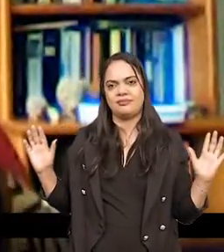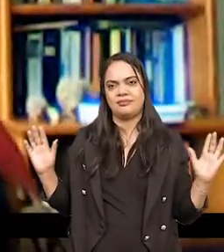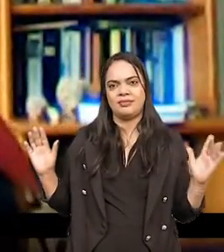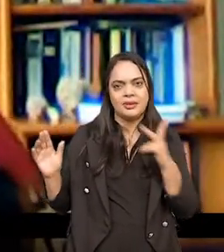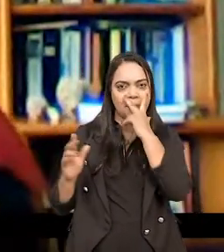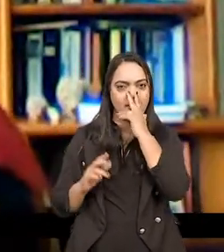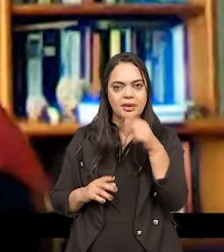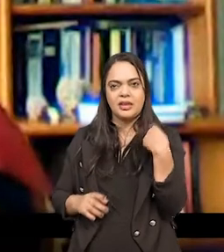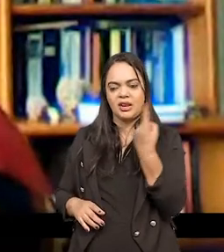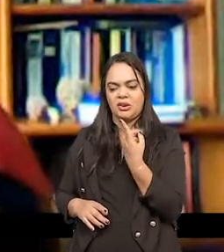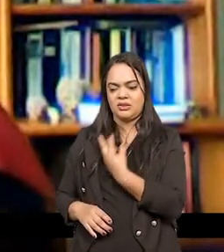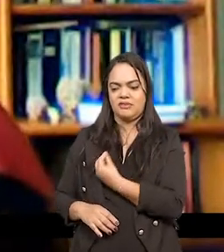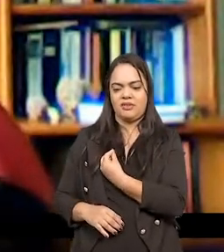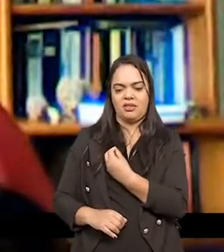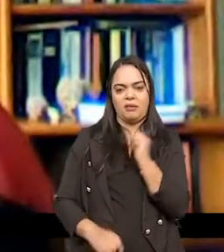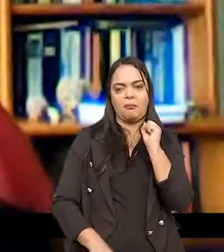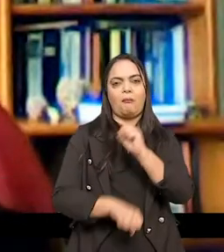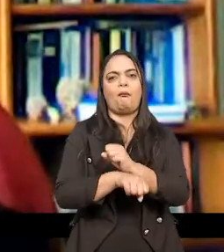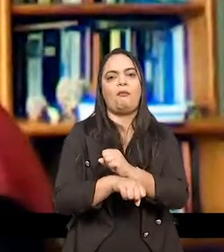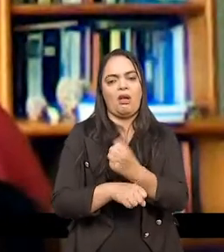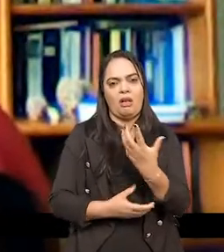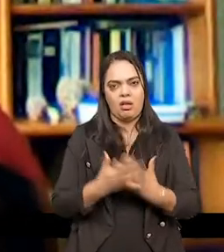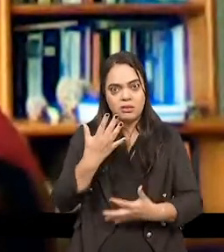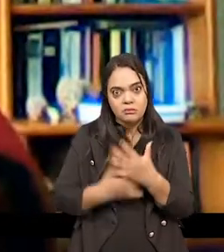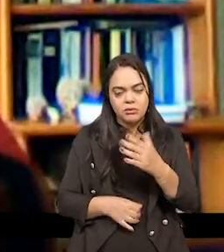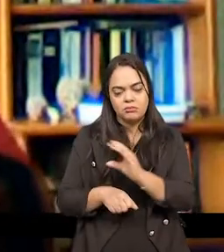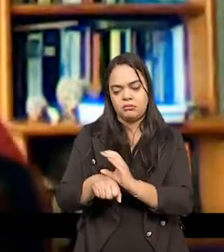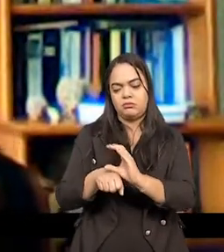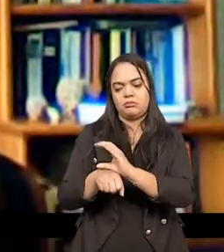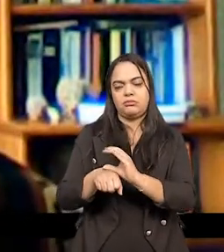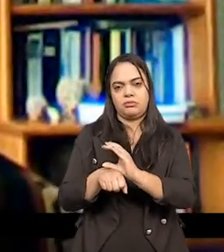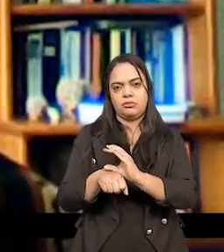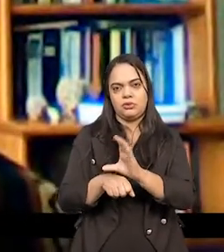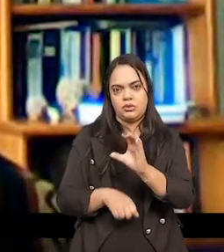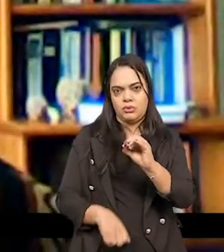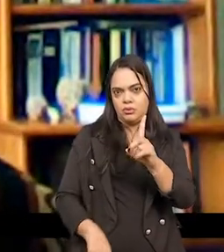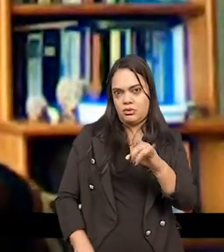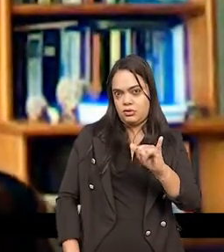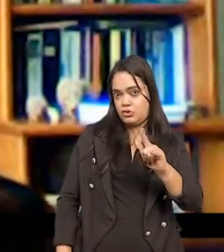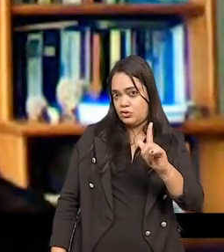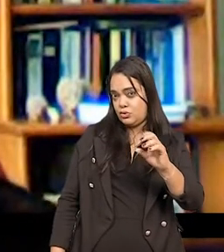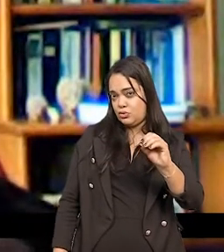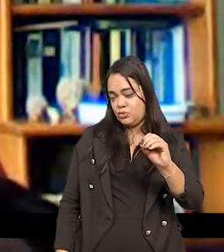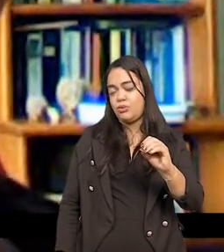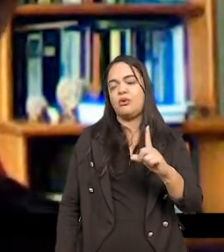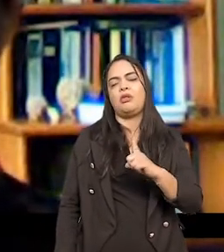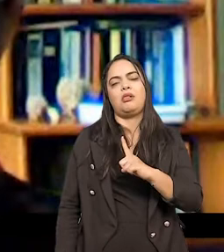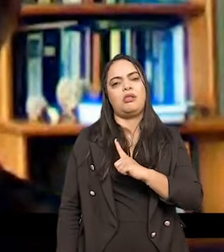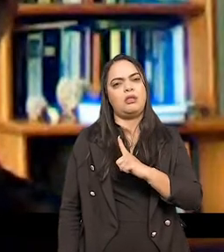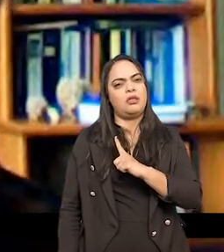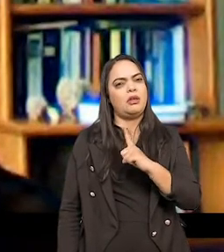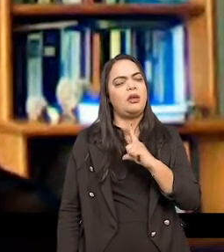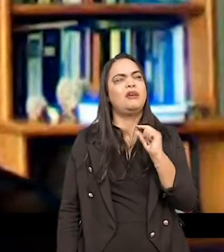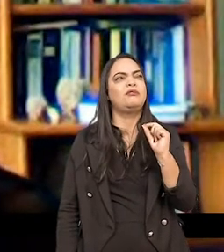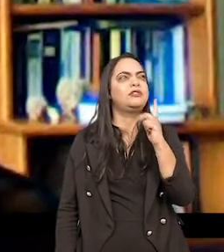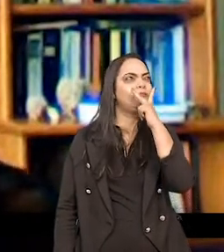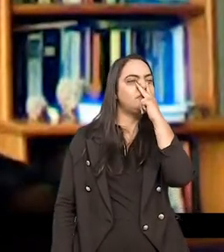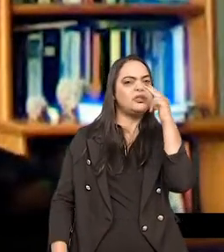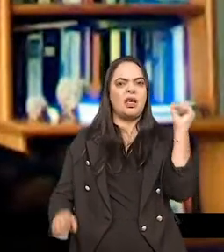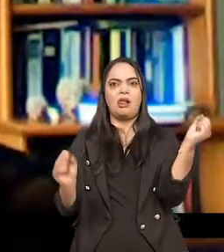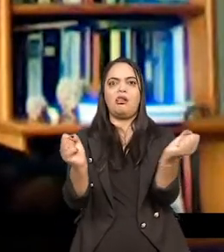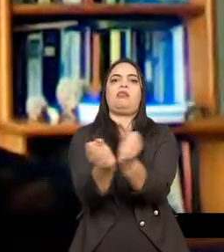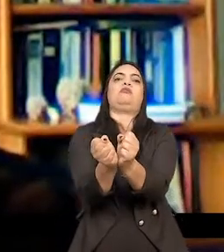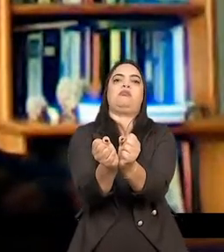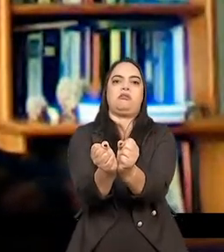atravancou a nossa vida. E eu acho que as constituições, os códigos, elas foram algemas, elas